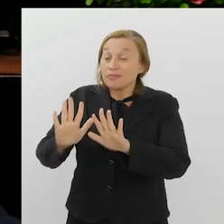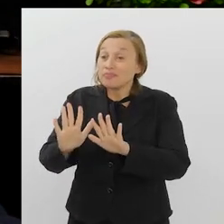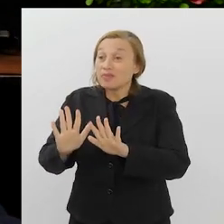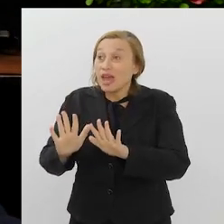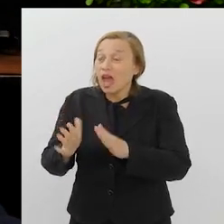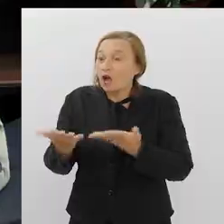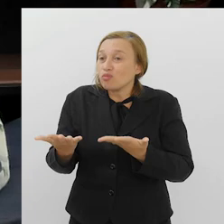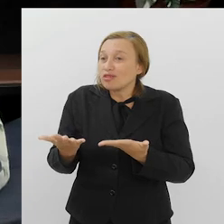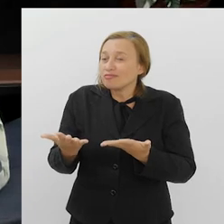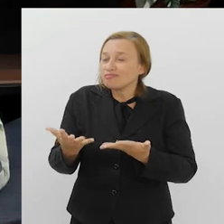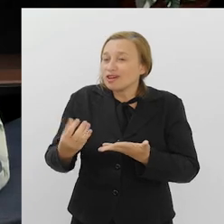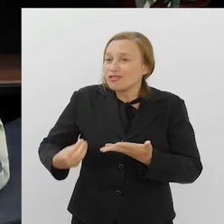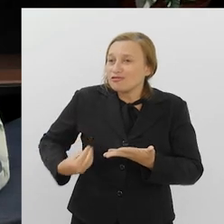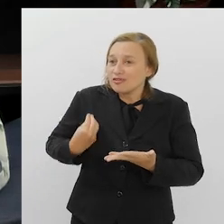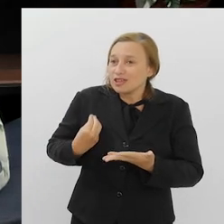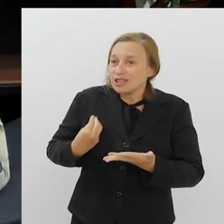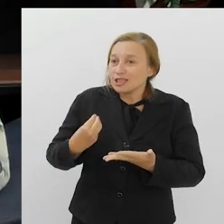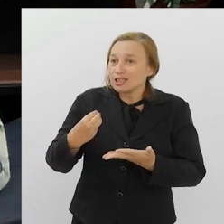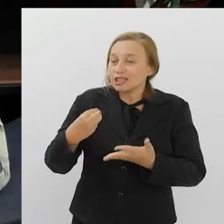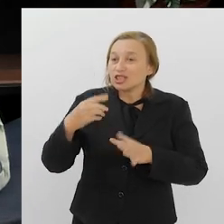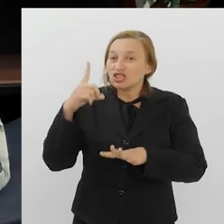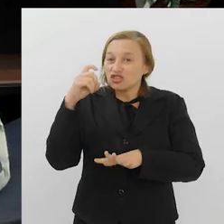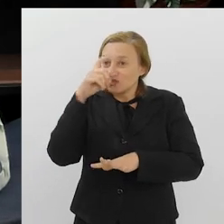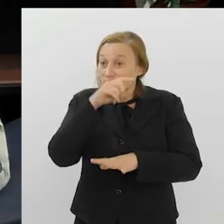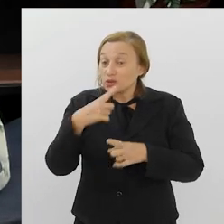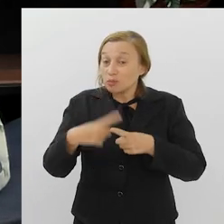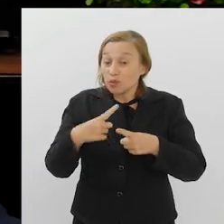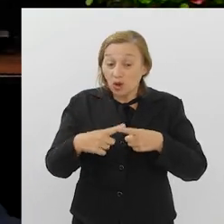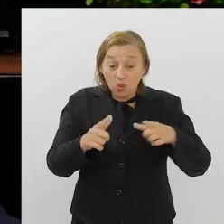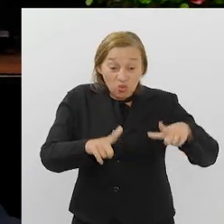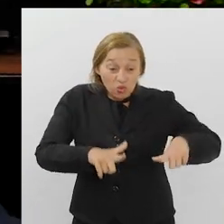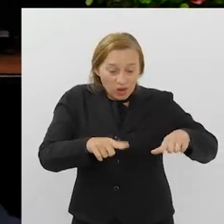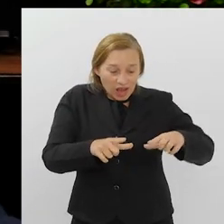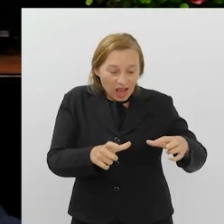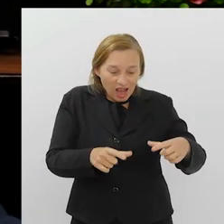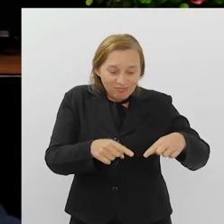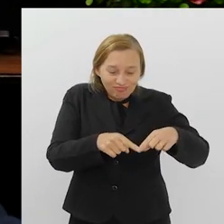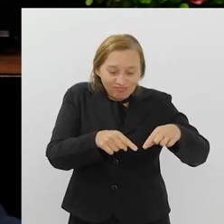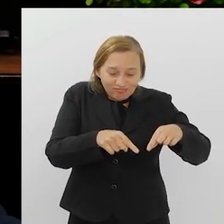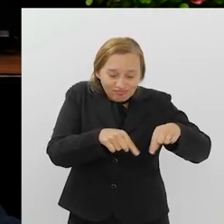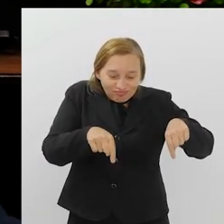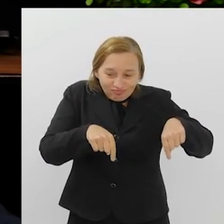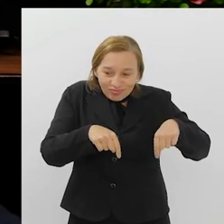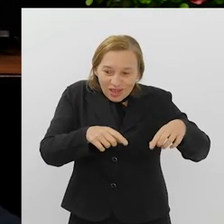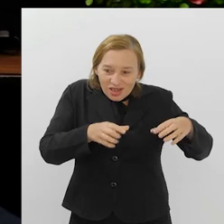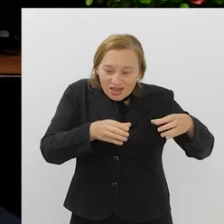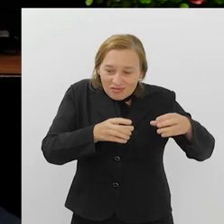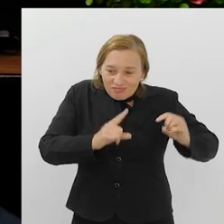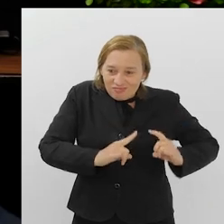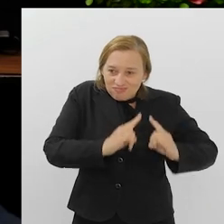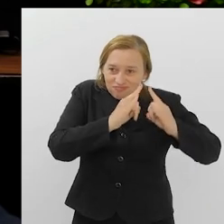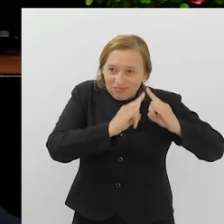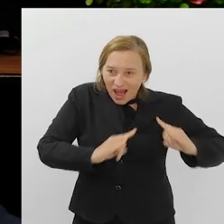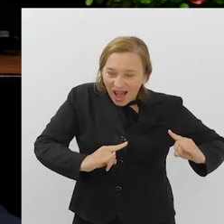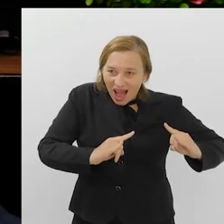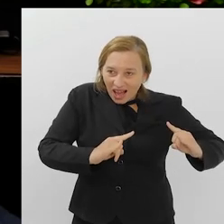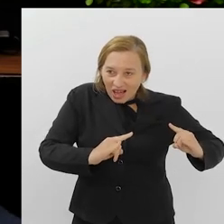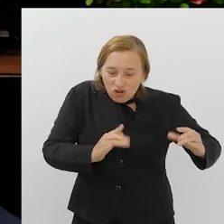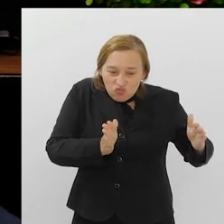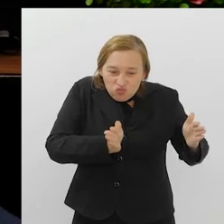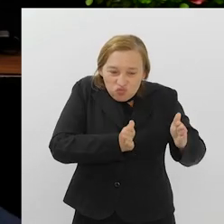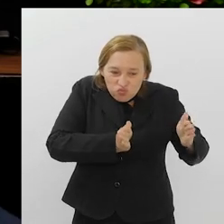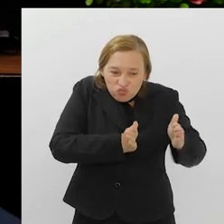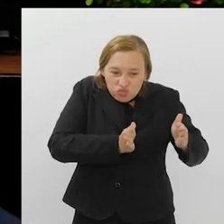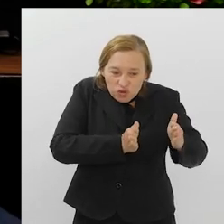espartana uma barraca um espaço com um espaço pequeno com um outro companheiro ou uma companheira né No No caso